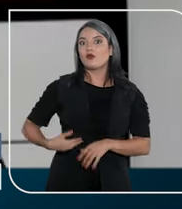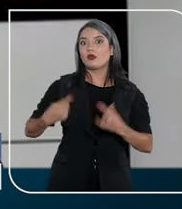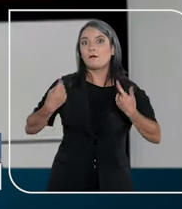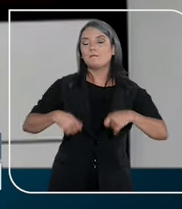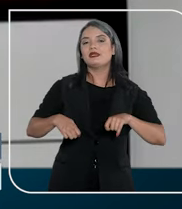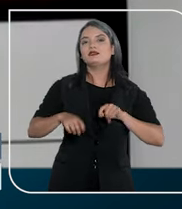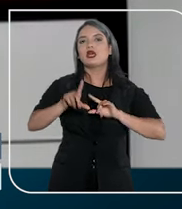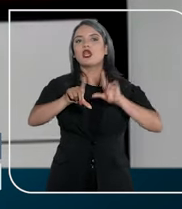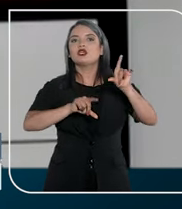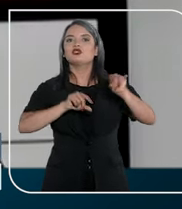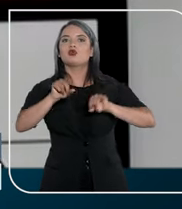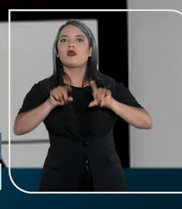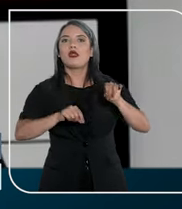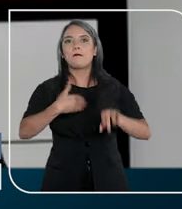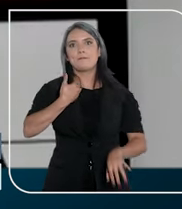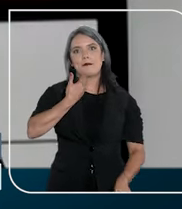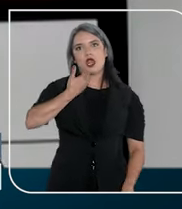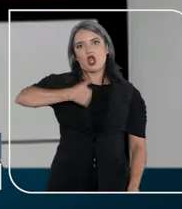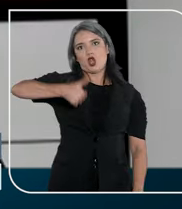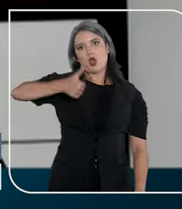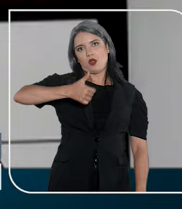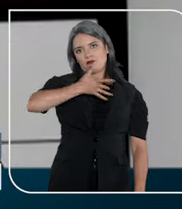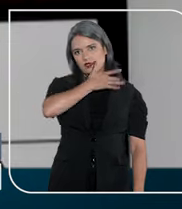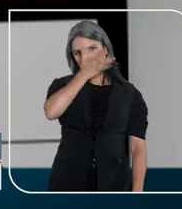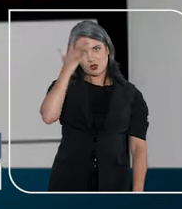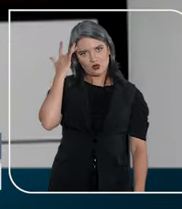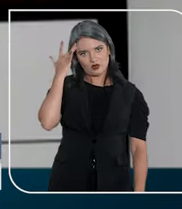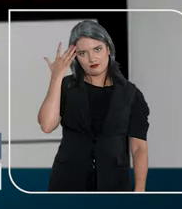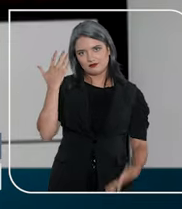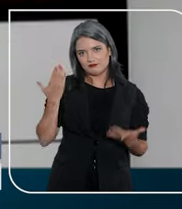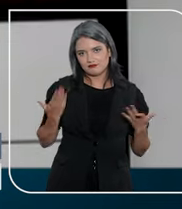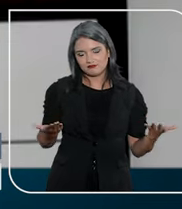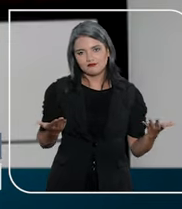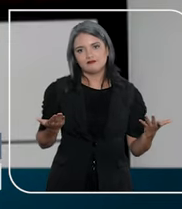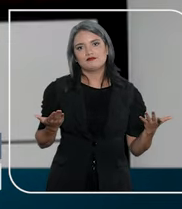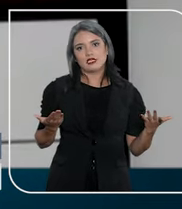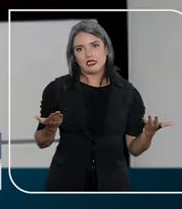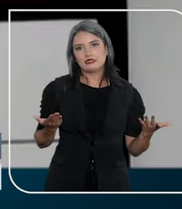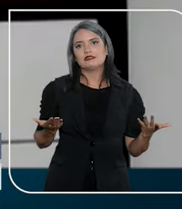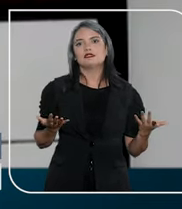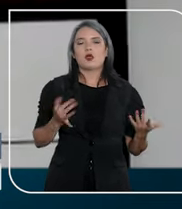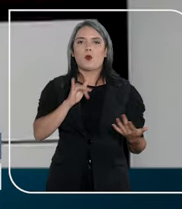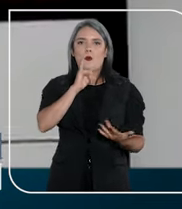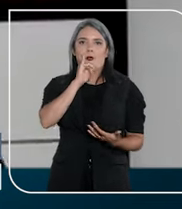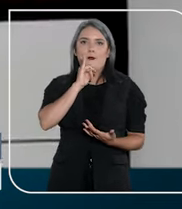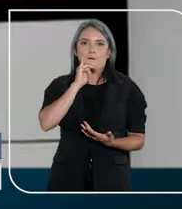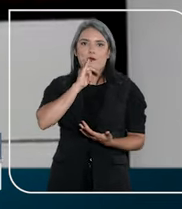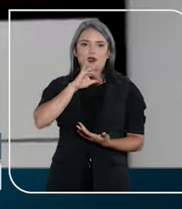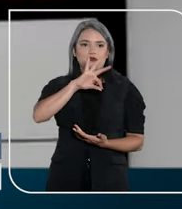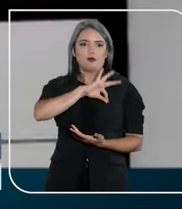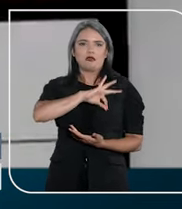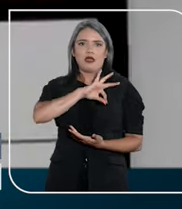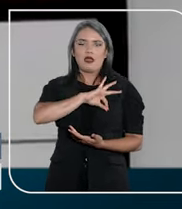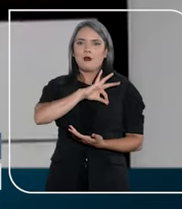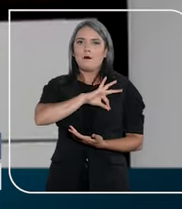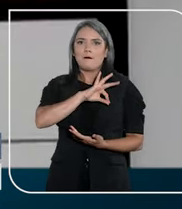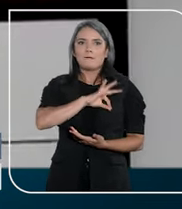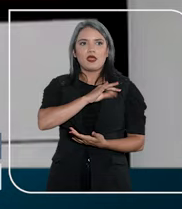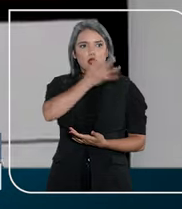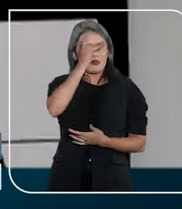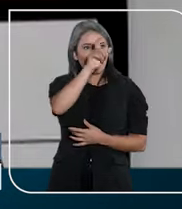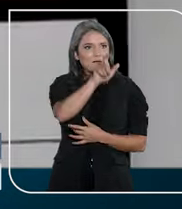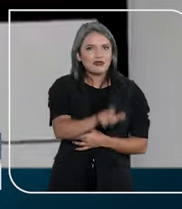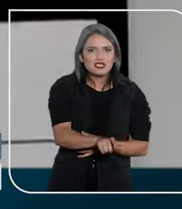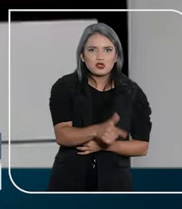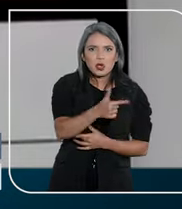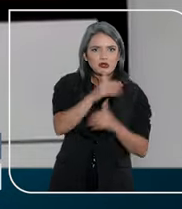os melhores. E veja, eu definitivamente não quero um policial militar que não respeite mulheres. Eu